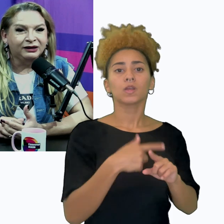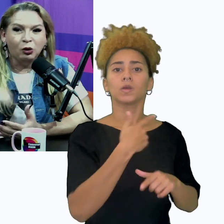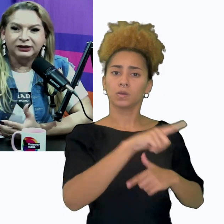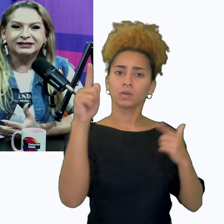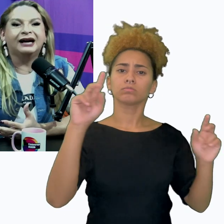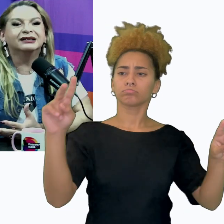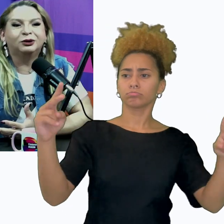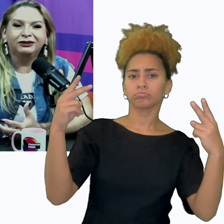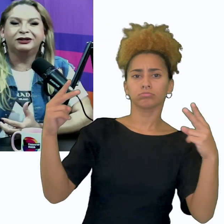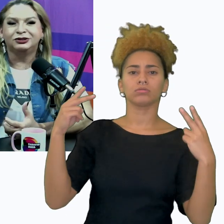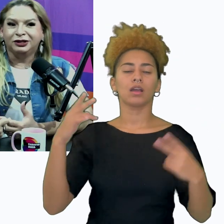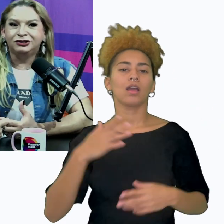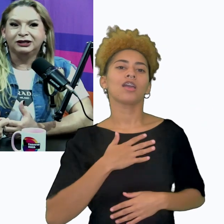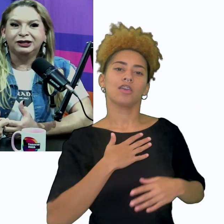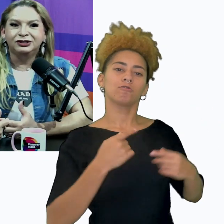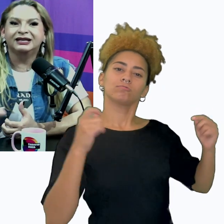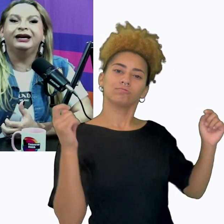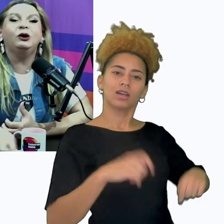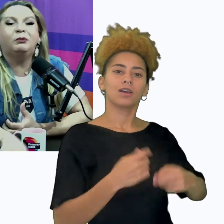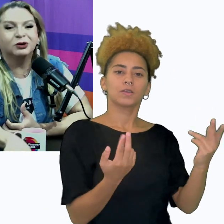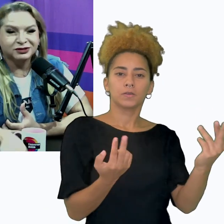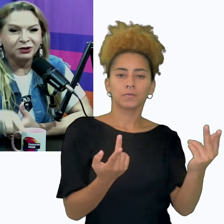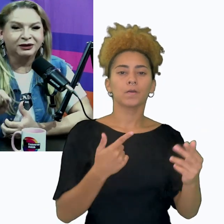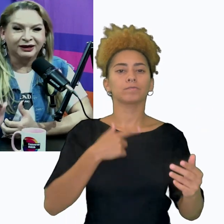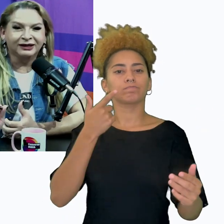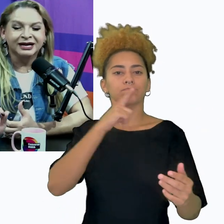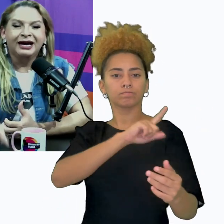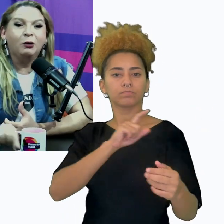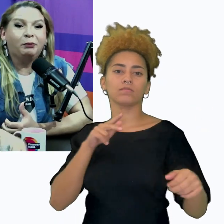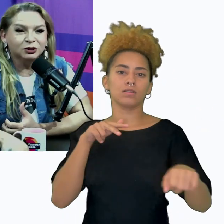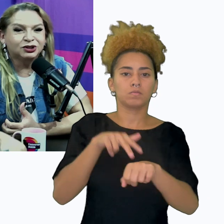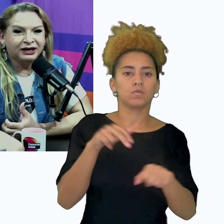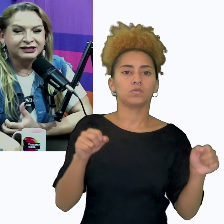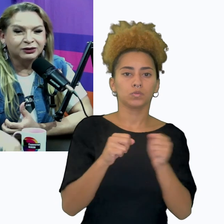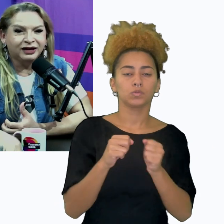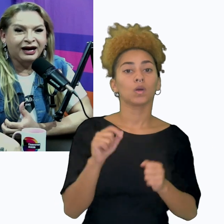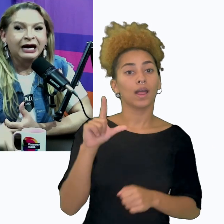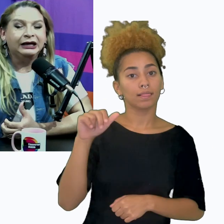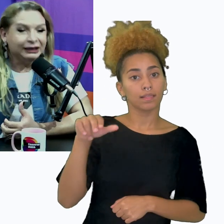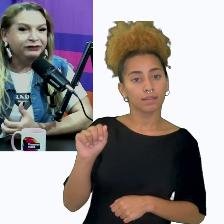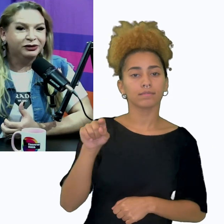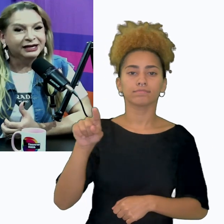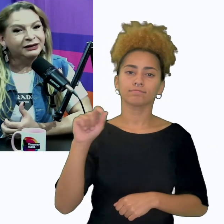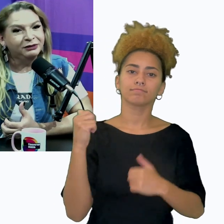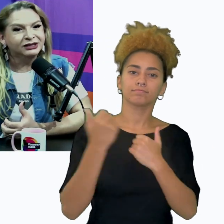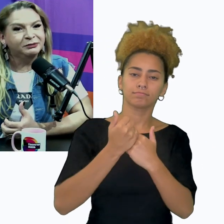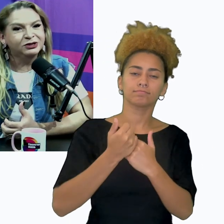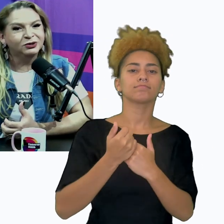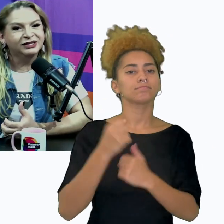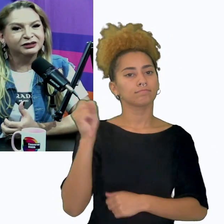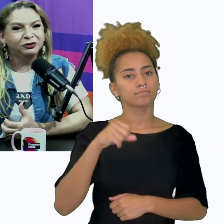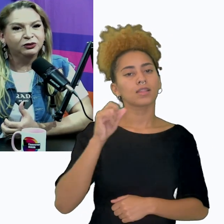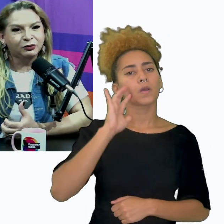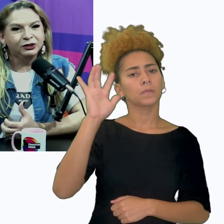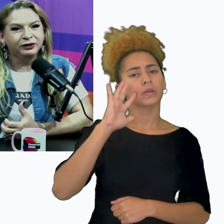que outras gatas podem ver a gente ali e dizer: eu posso ser uma delas, eu posso estar nesse lugar. E a Lena foi exatamente essa pessoa e